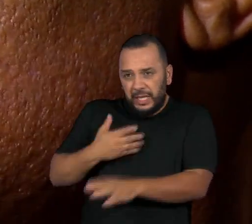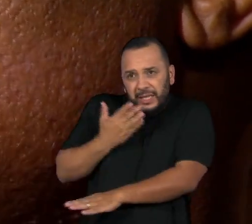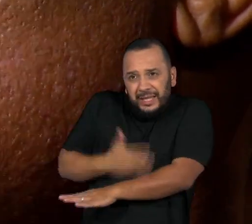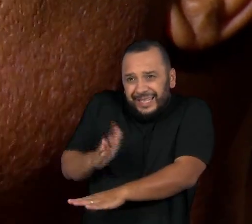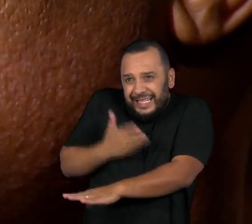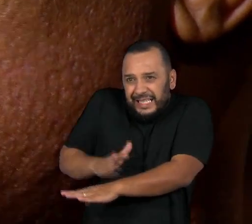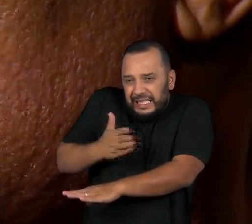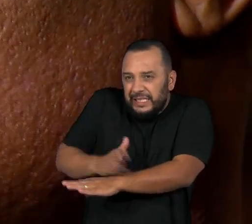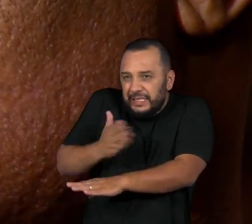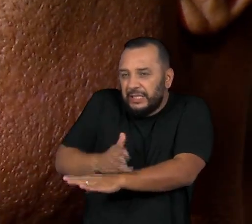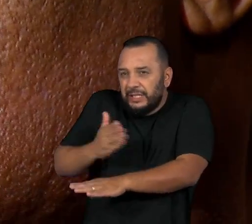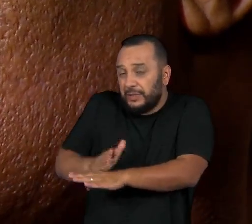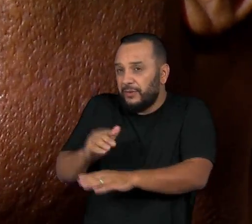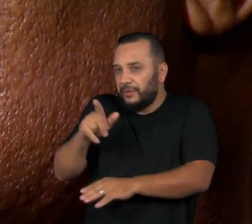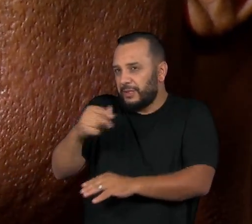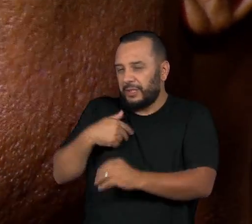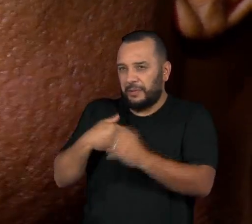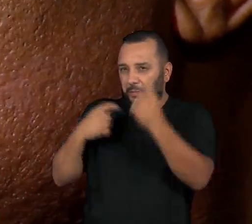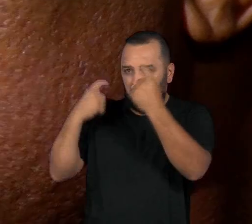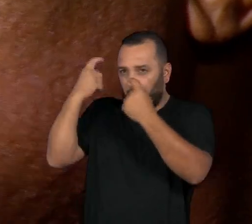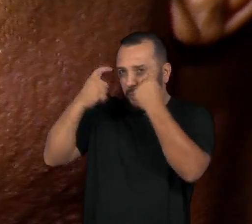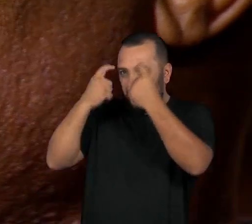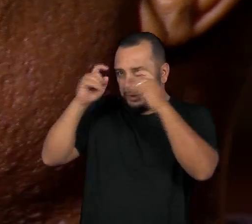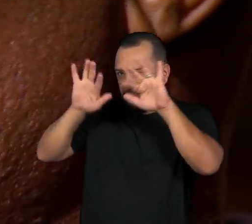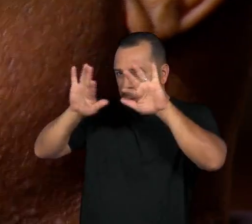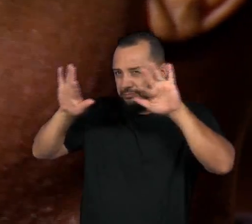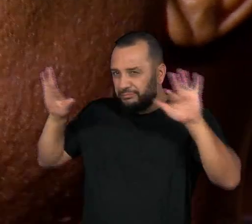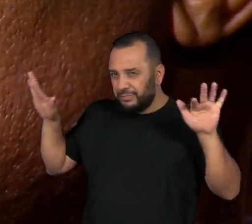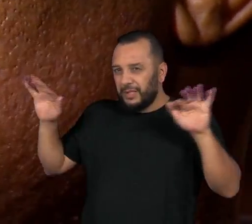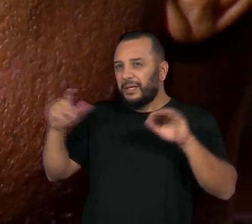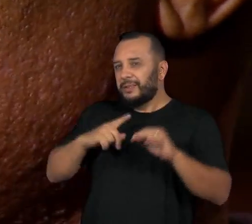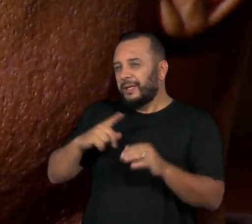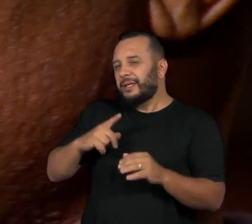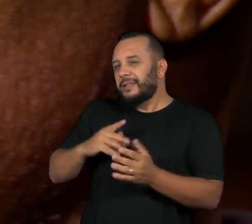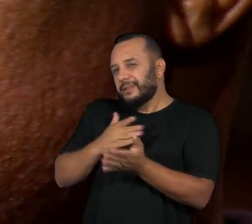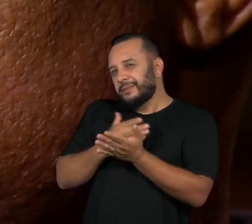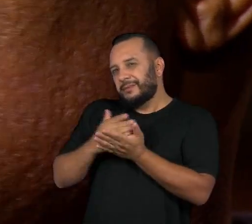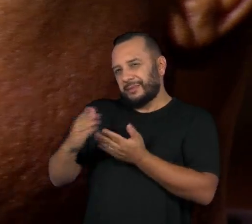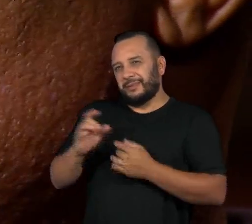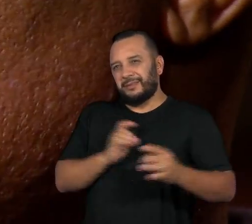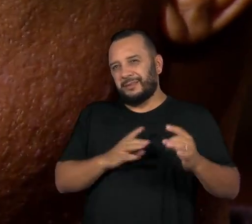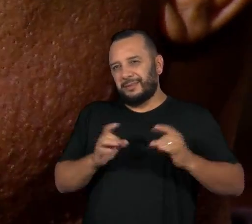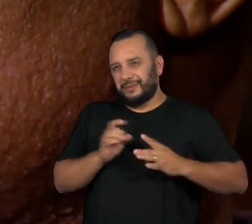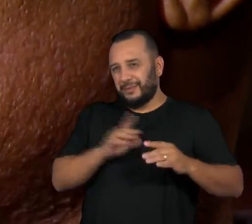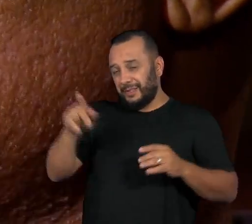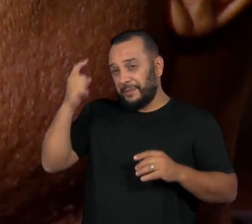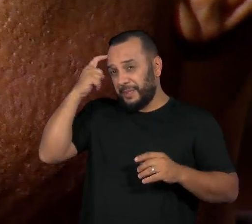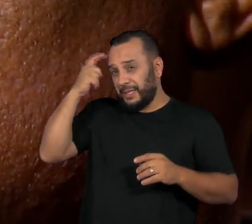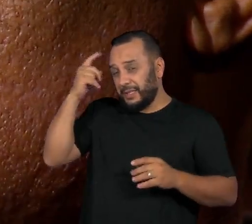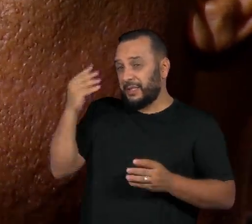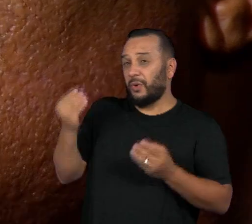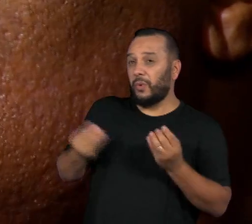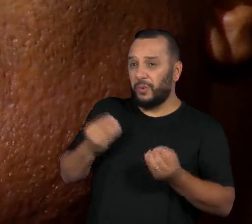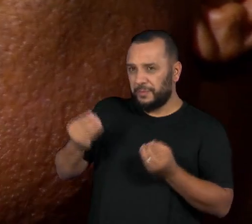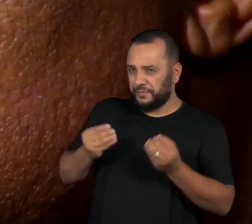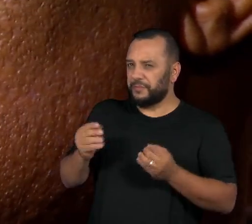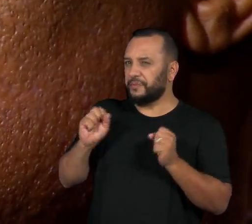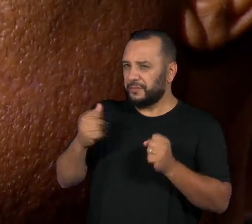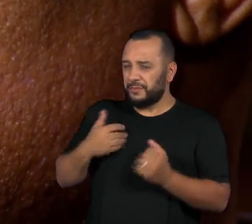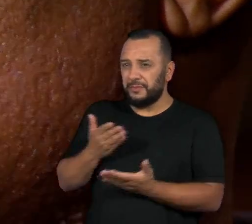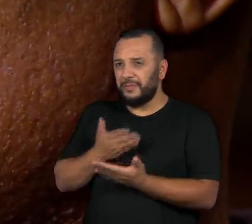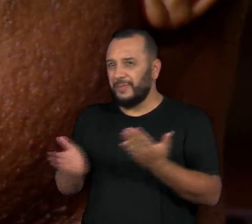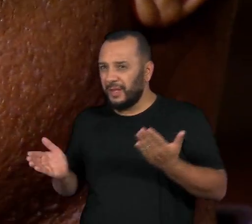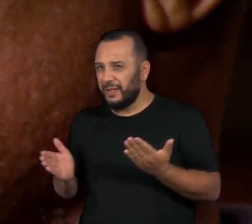você tem poucas preocupações. Tem um medo inicial ali, né? Porque você fica pensando um monte de coisa. Poxa, eu posso